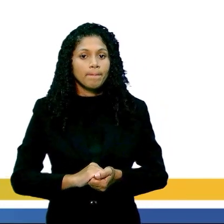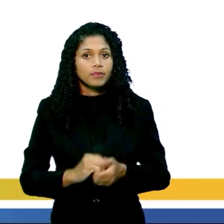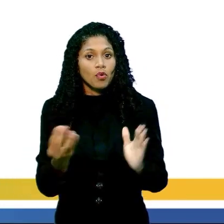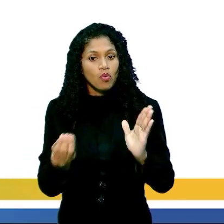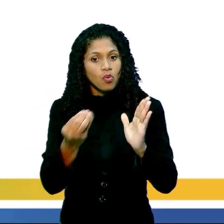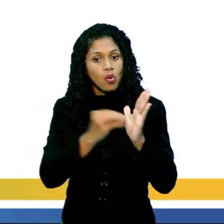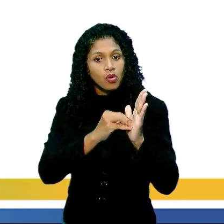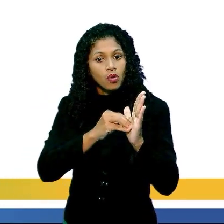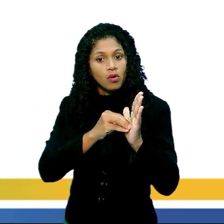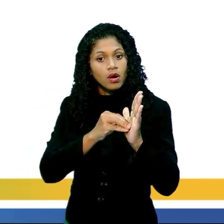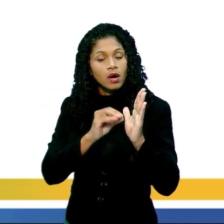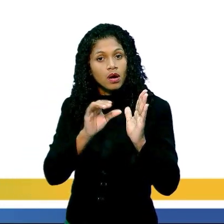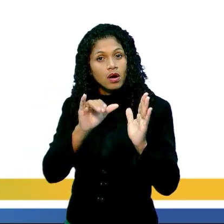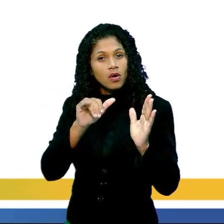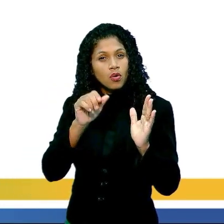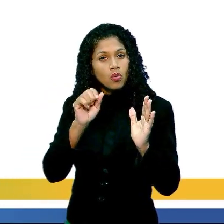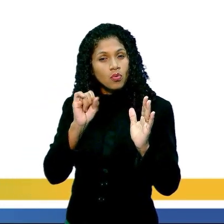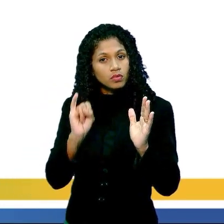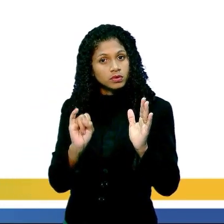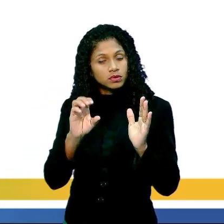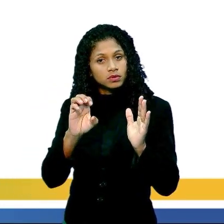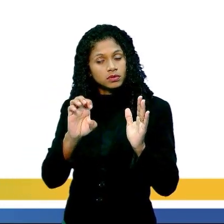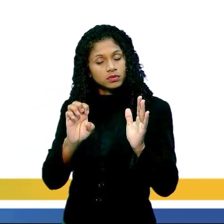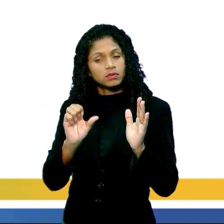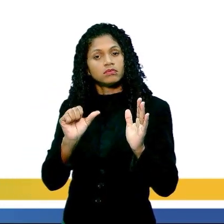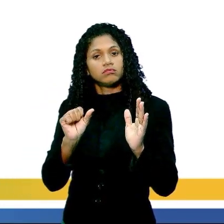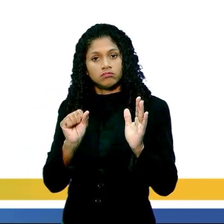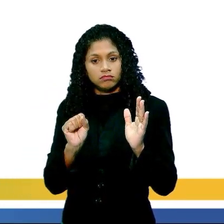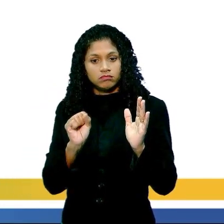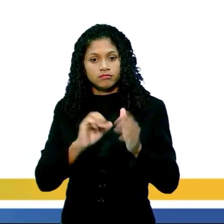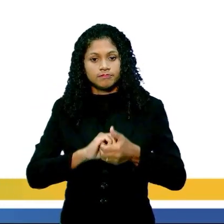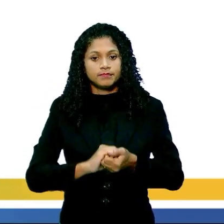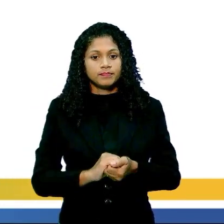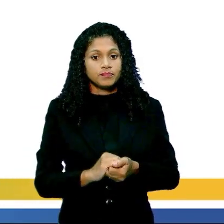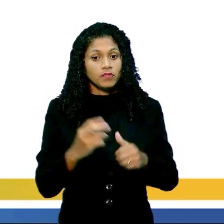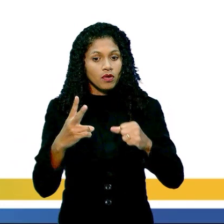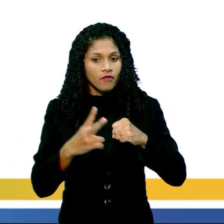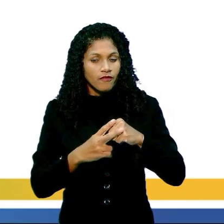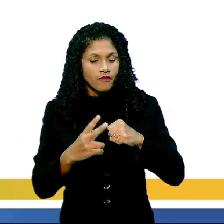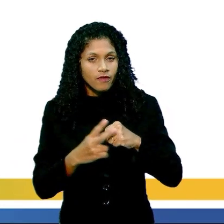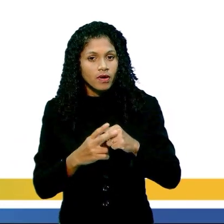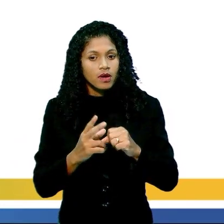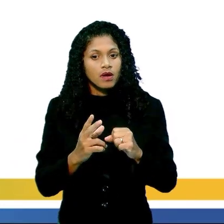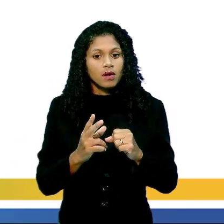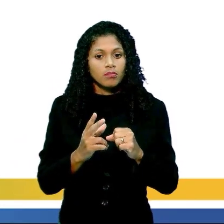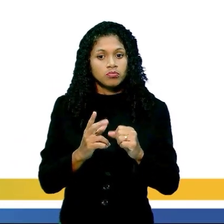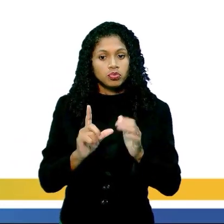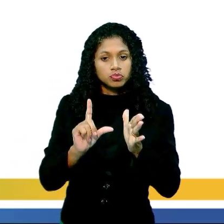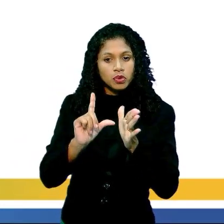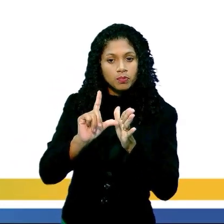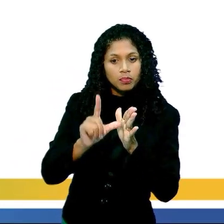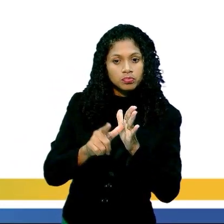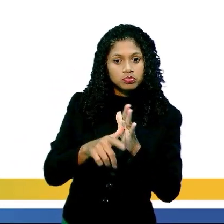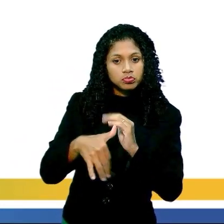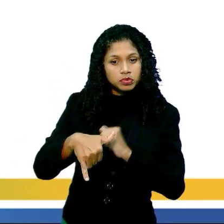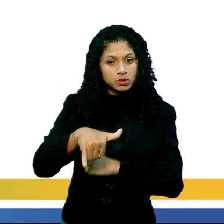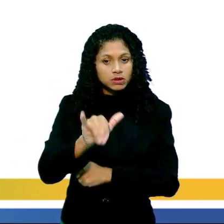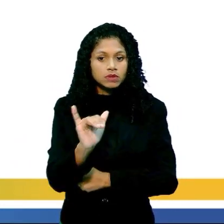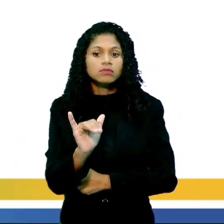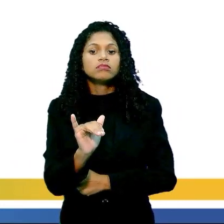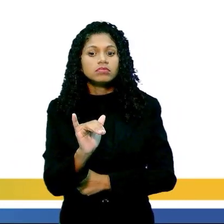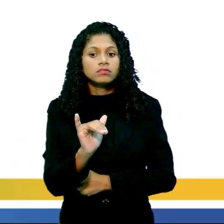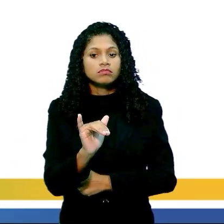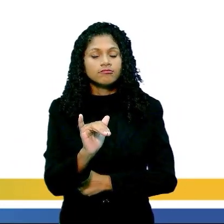O verbo terminado em Y, precedido de vogal, que as vogais, eu creio que vocês se lembram muito bem,